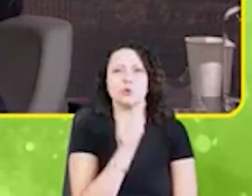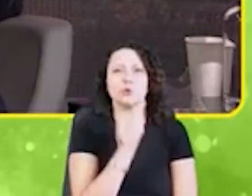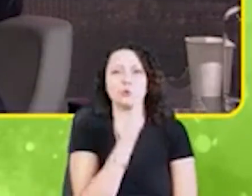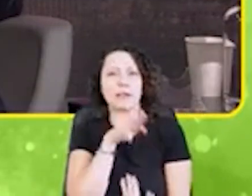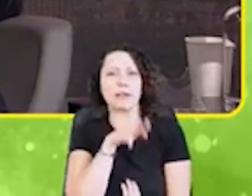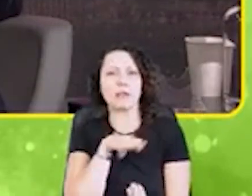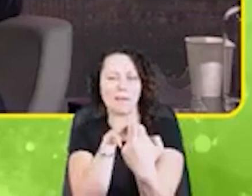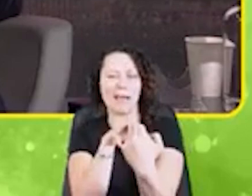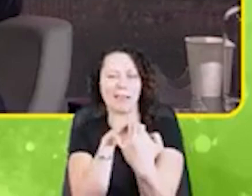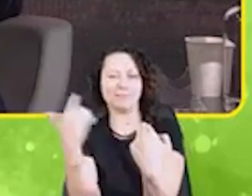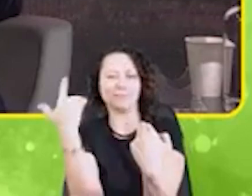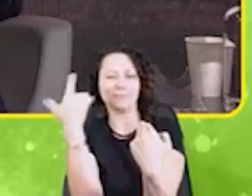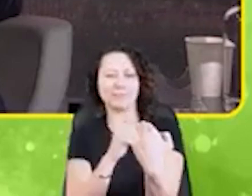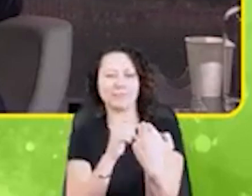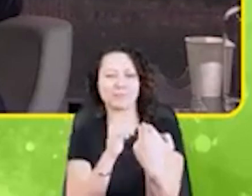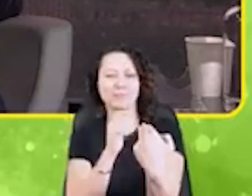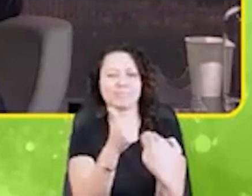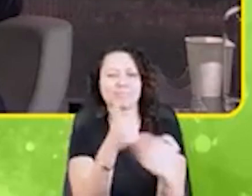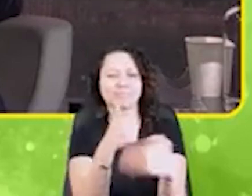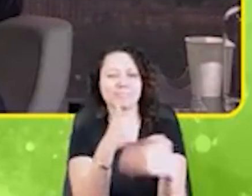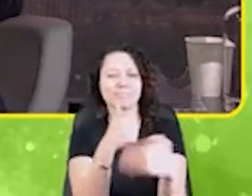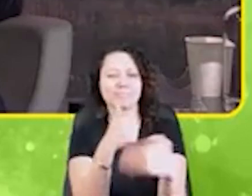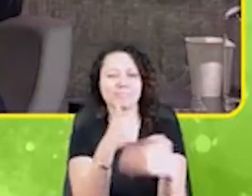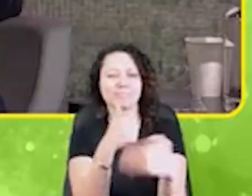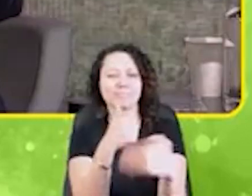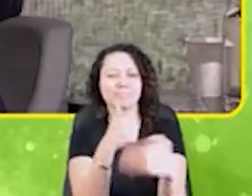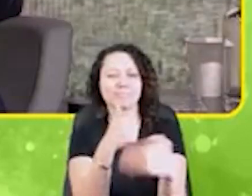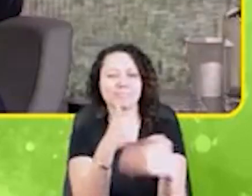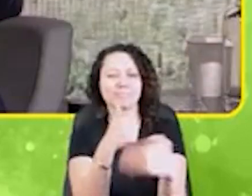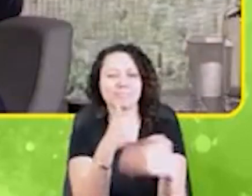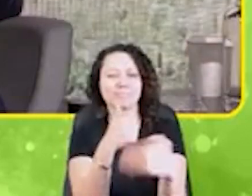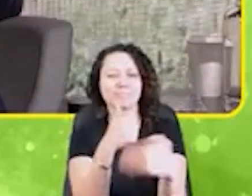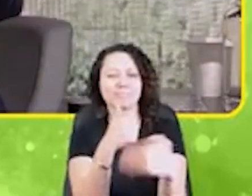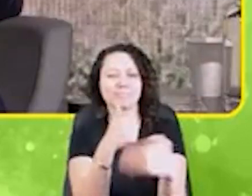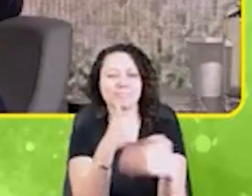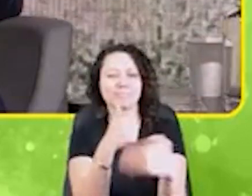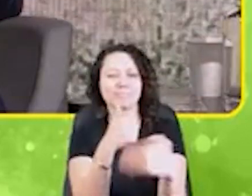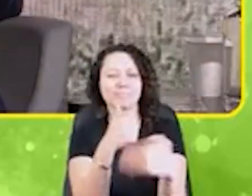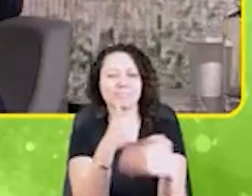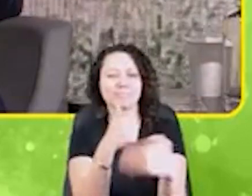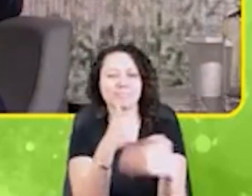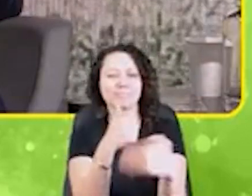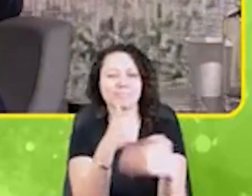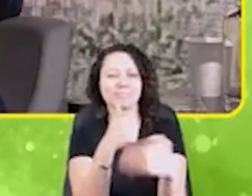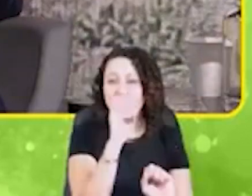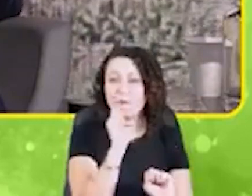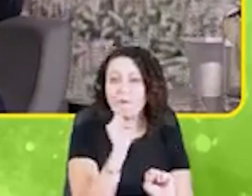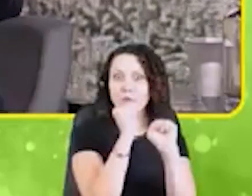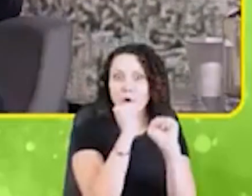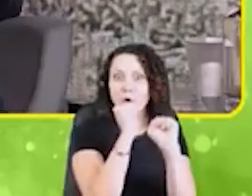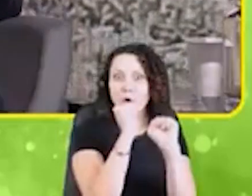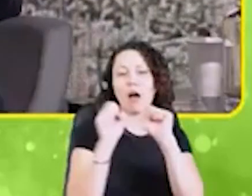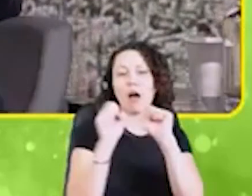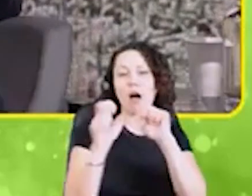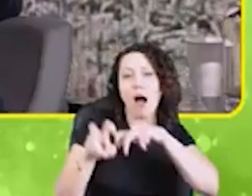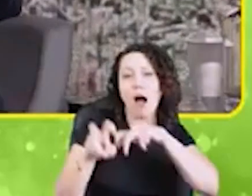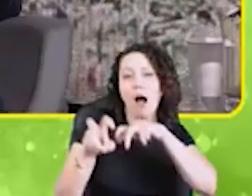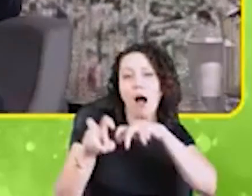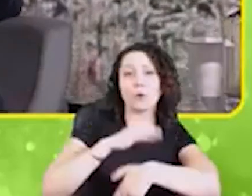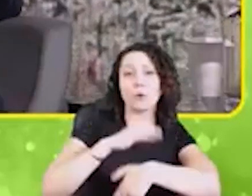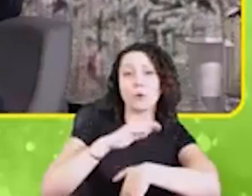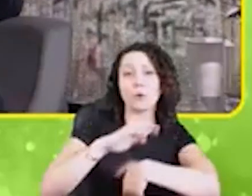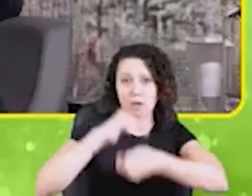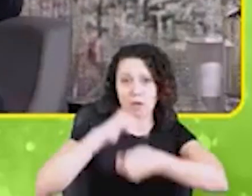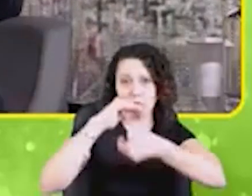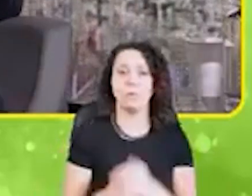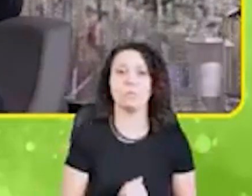e continuar o Brasil como a potência Agro como a gente chama agroambiental no período da